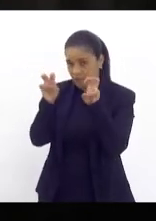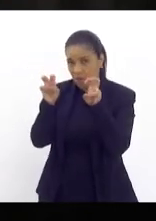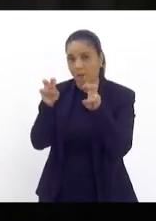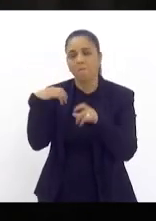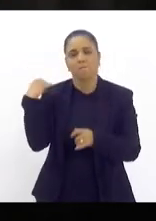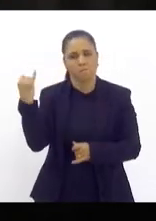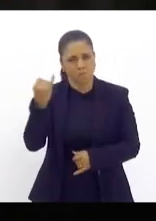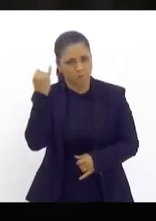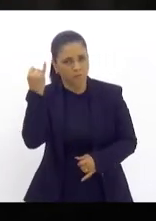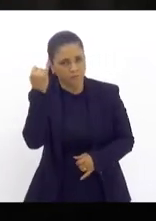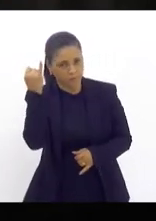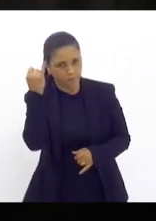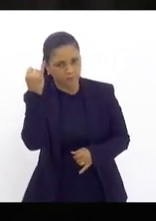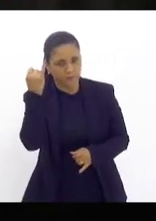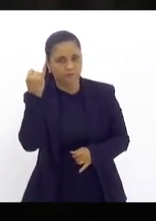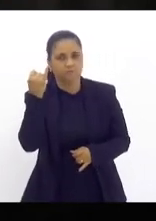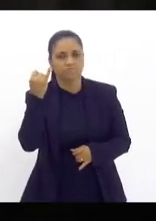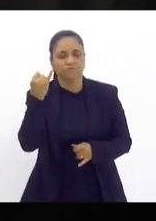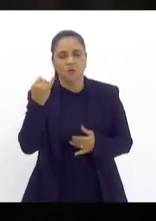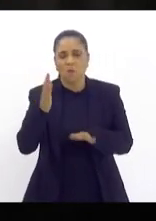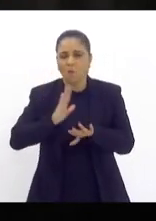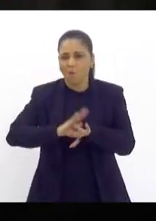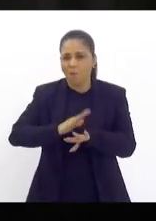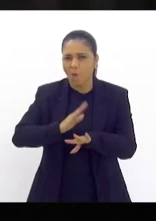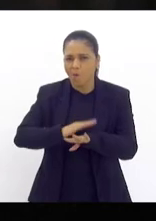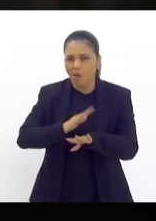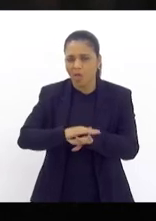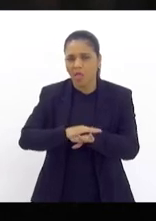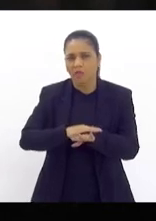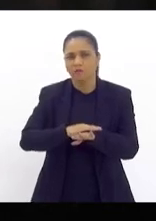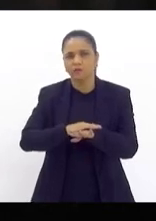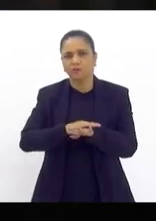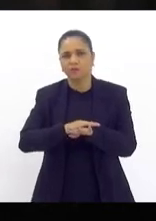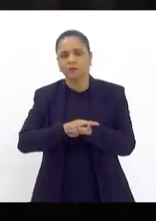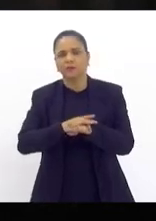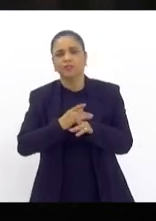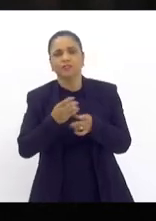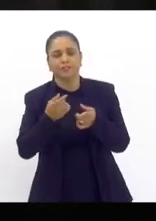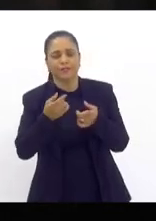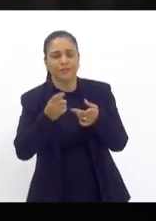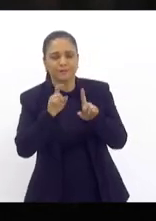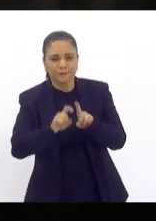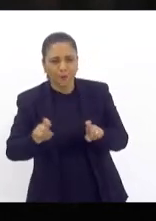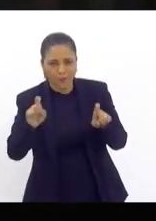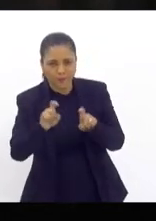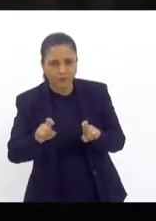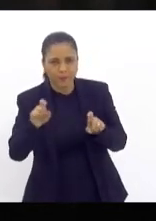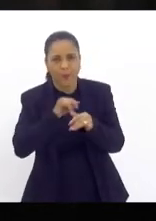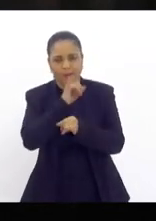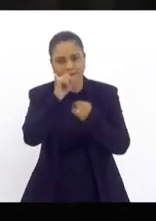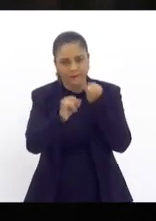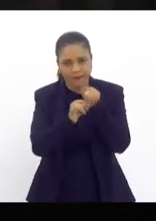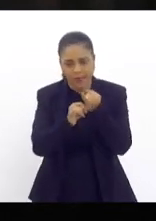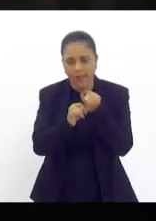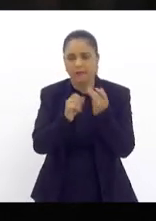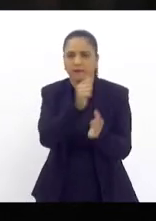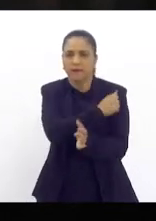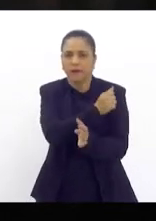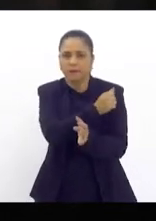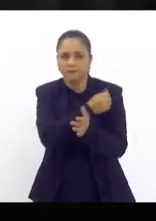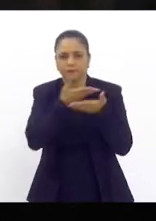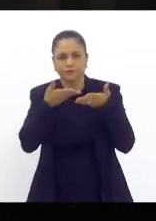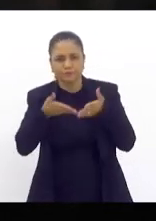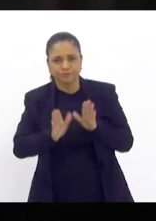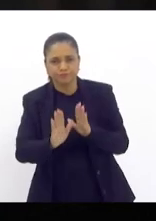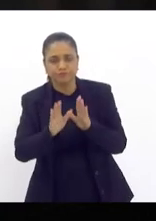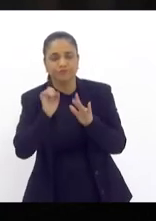A gente está numa era digital em que alunos e alunas já nascem imersos no universo